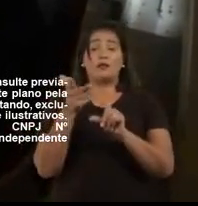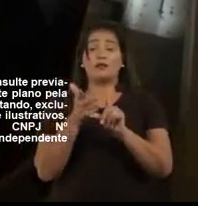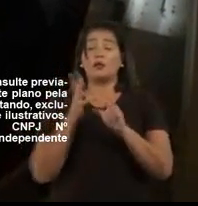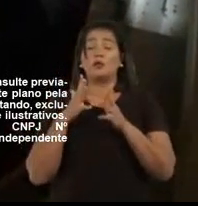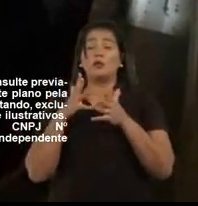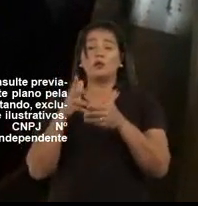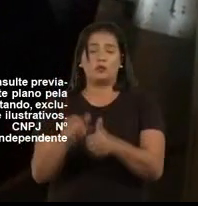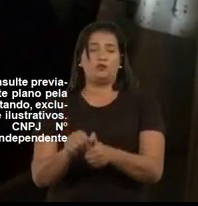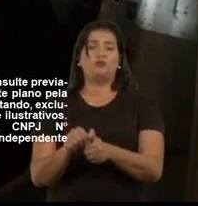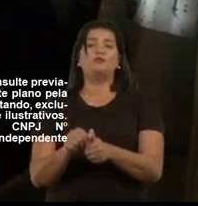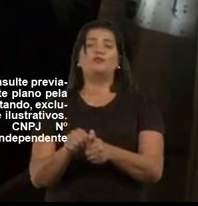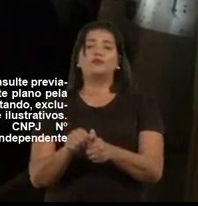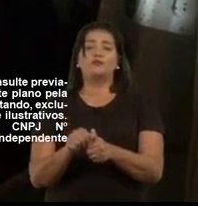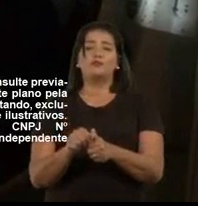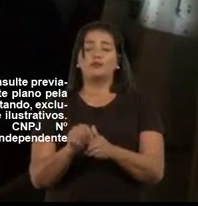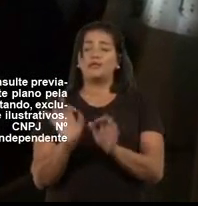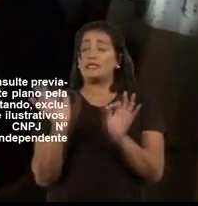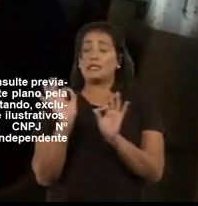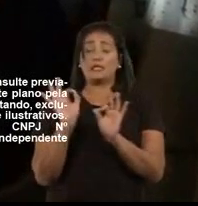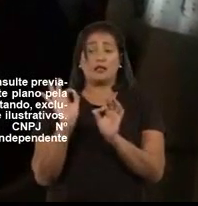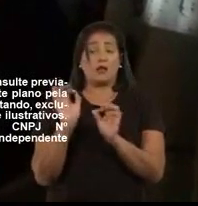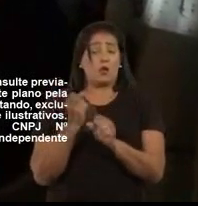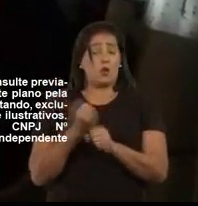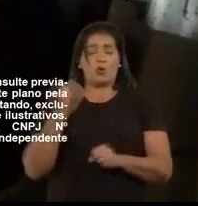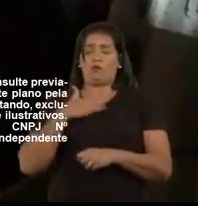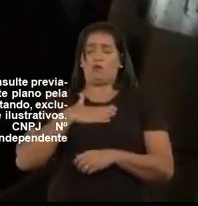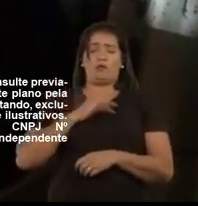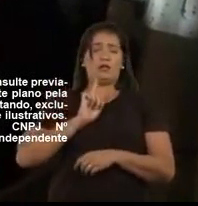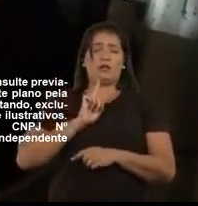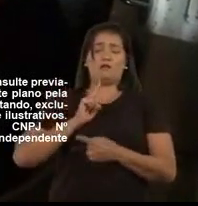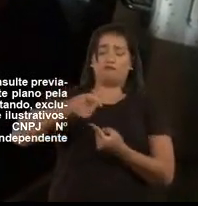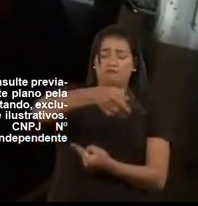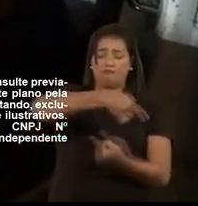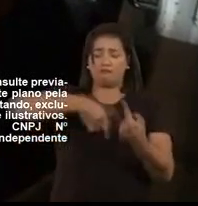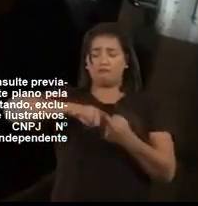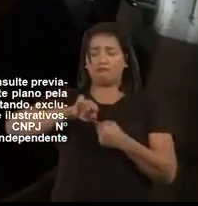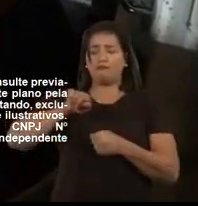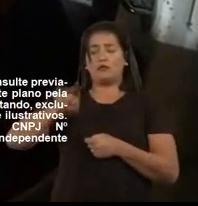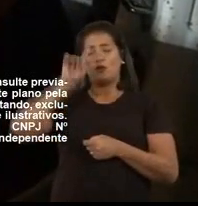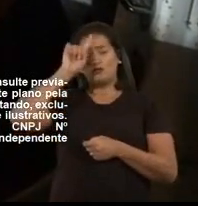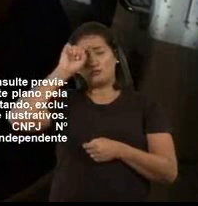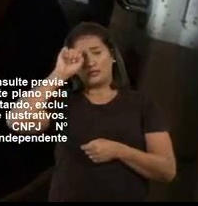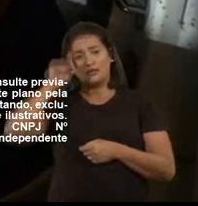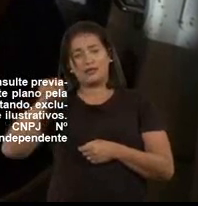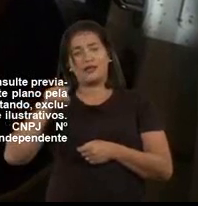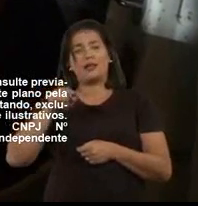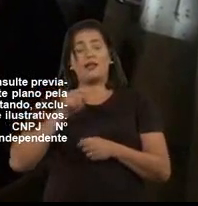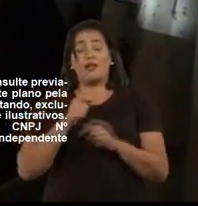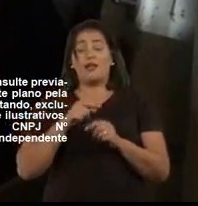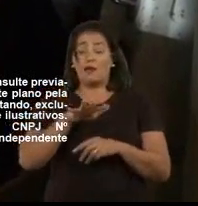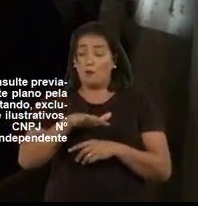uma live totalmente quando eu você não tem um centavo é todo revertido para o hospital área de 10 mil metros quadrados